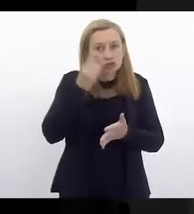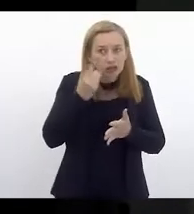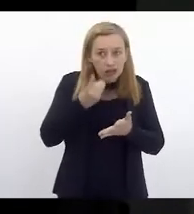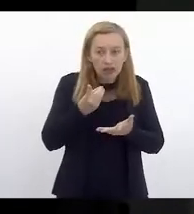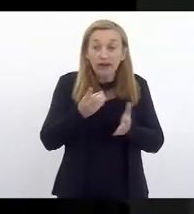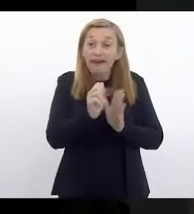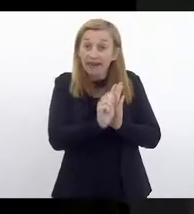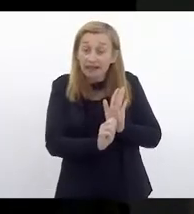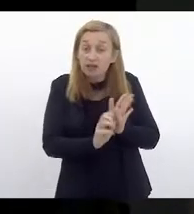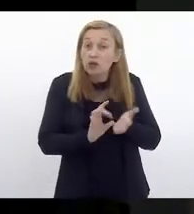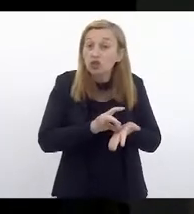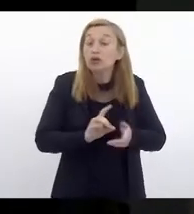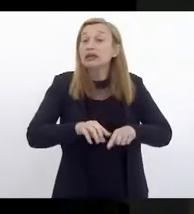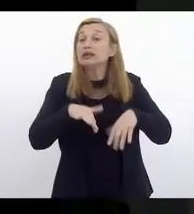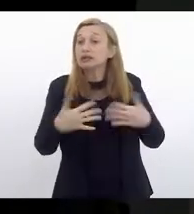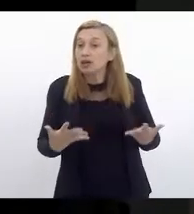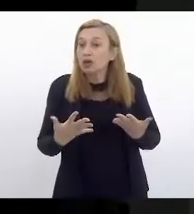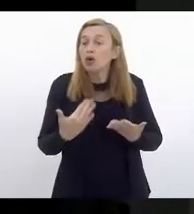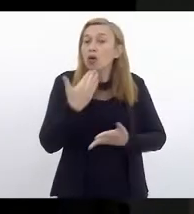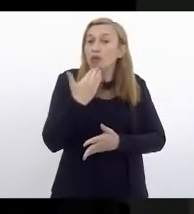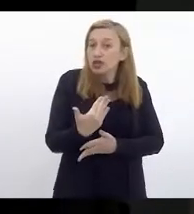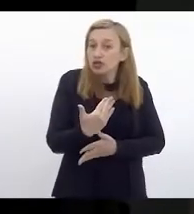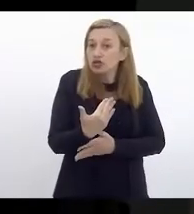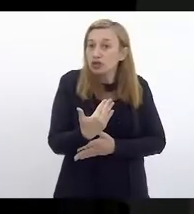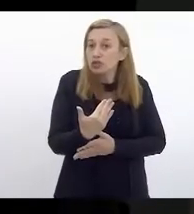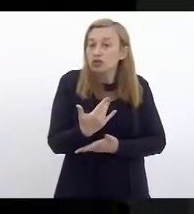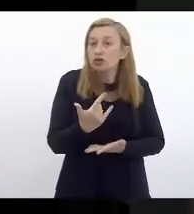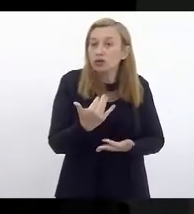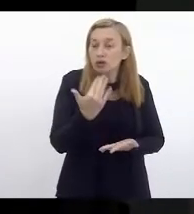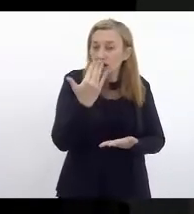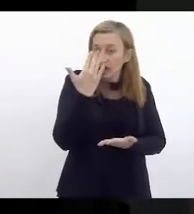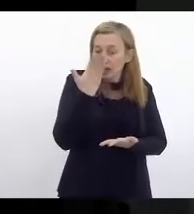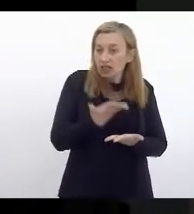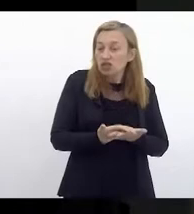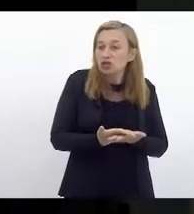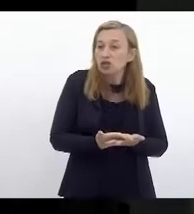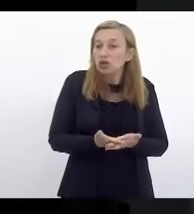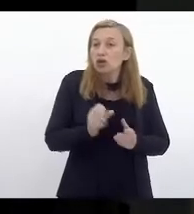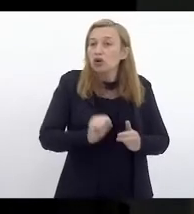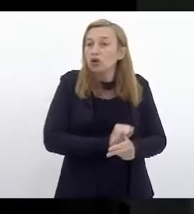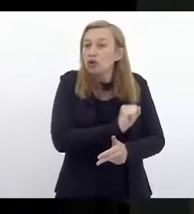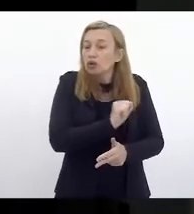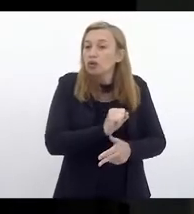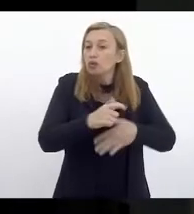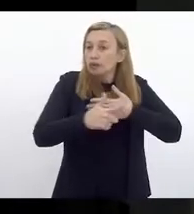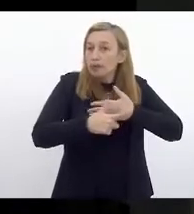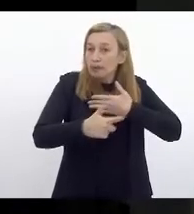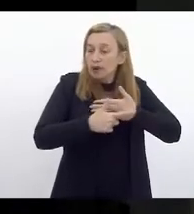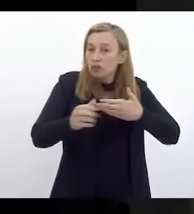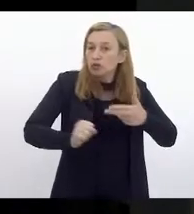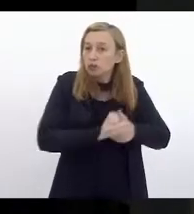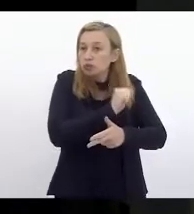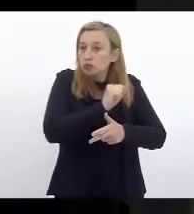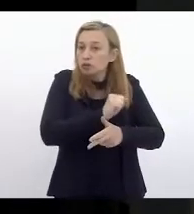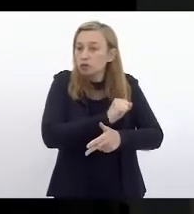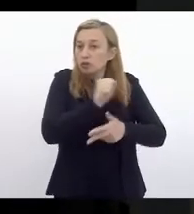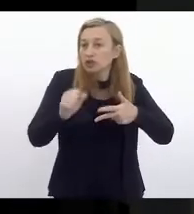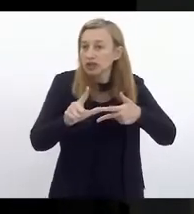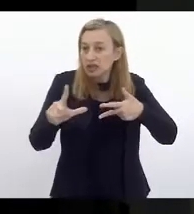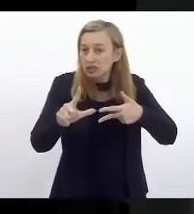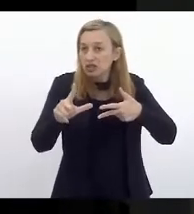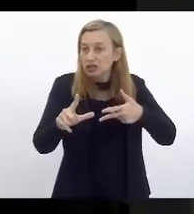a redação original. Então, eu acredito que o papel do Poder Legislativo é aqui nesse conselho consultivo, elaborando